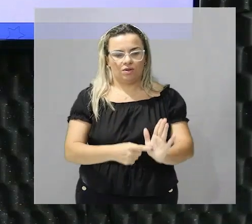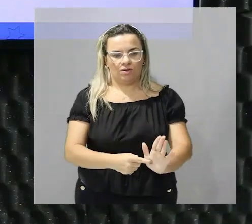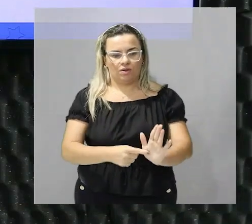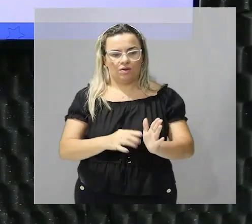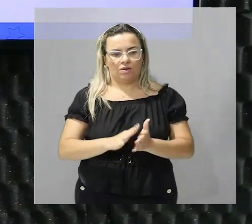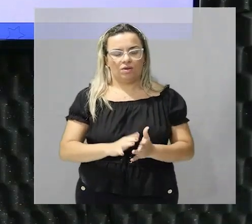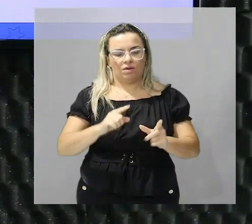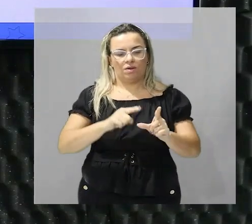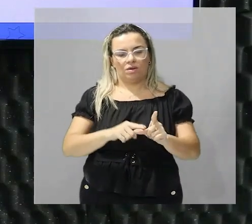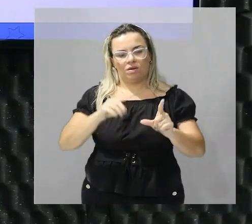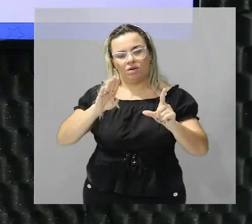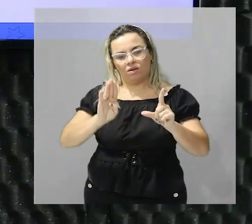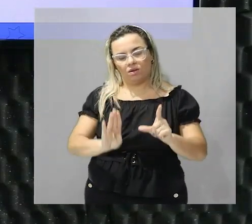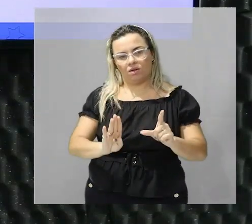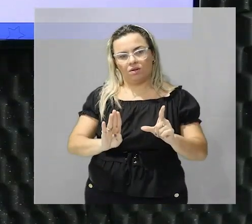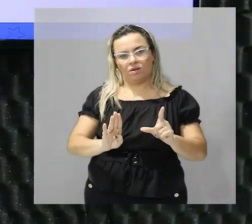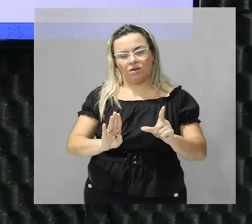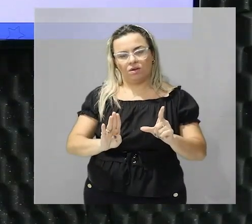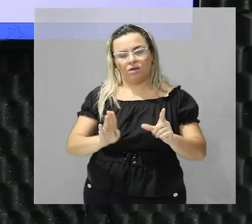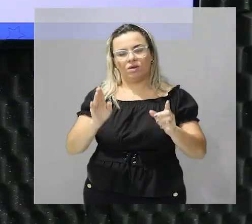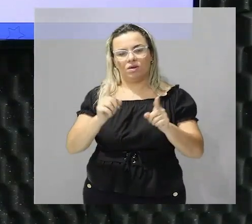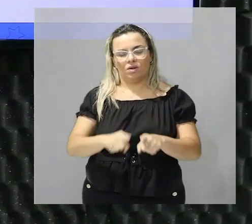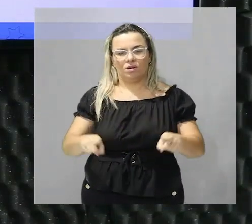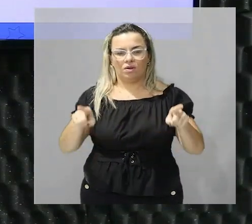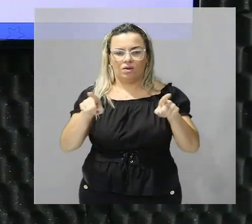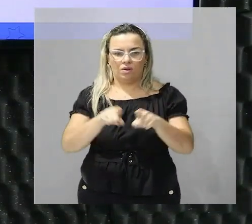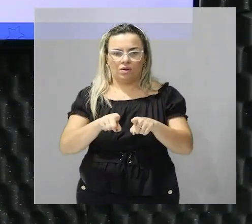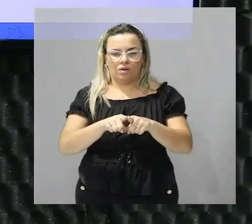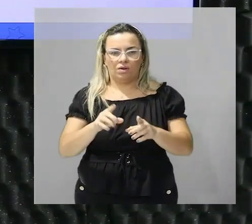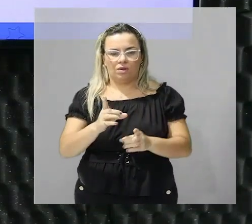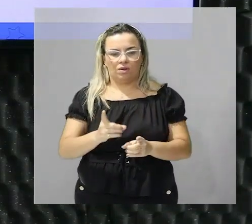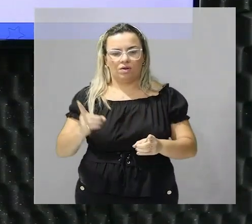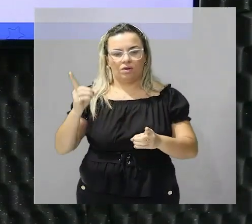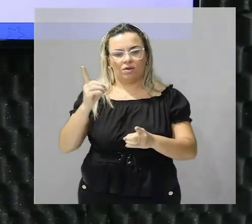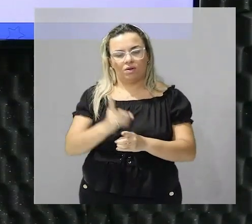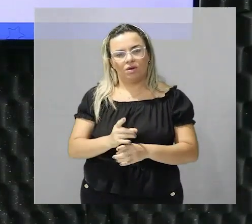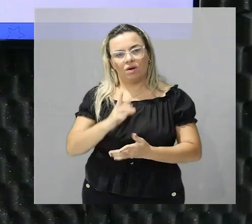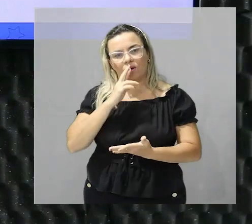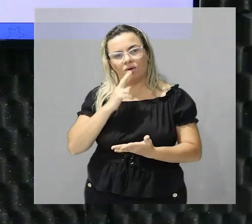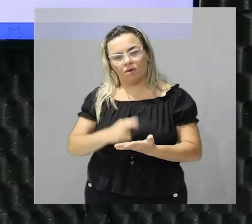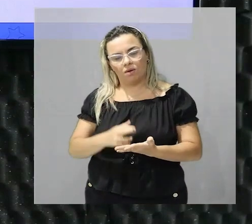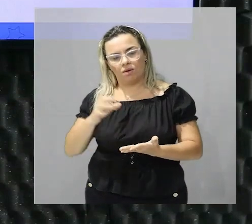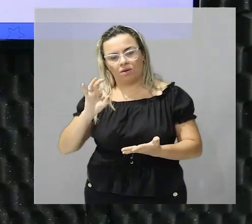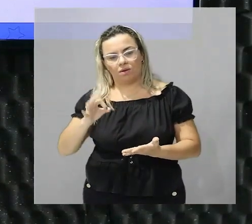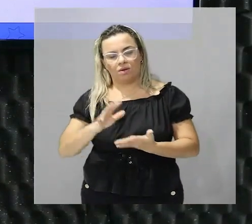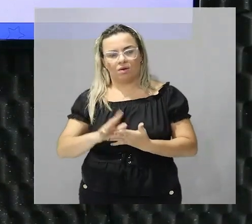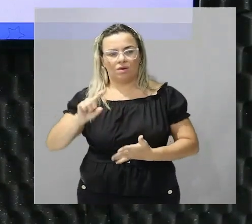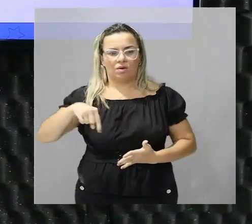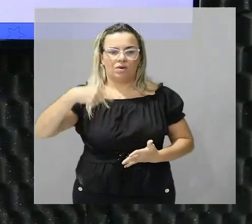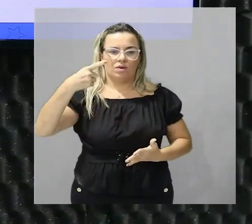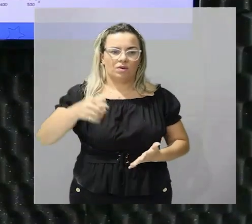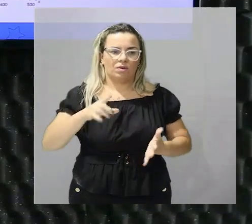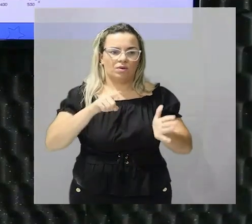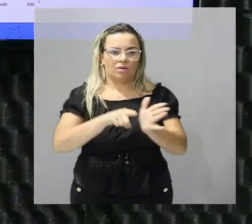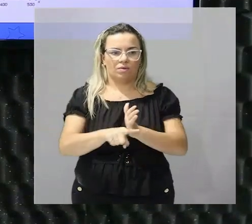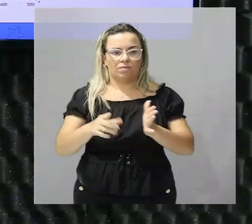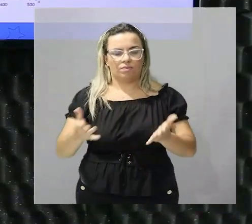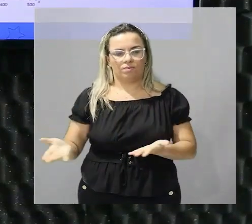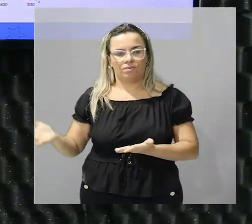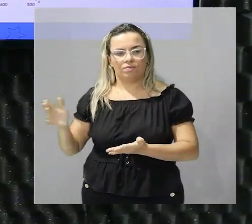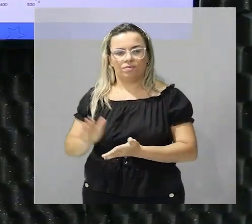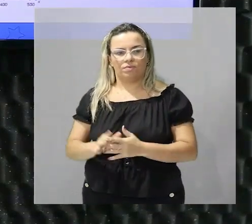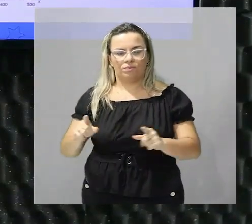opção lá na letra B. E a gente também já encontrou o nosso gabarito, certinho? Vamos passar para mais uma questão.